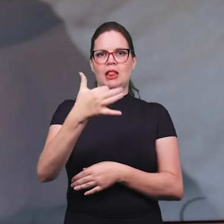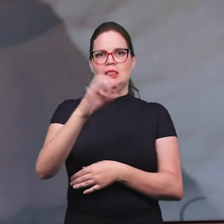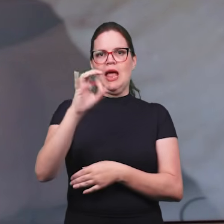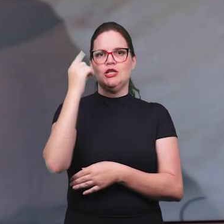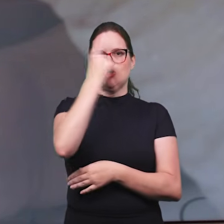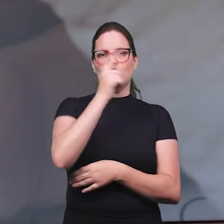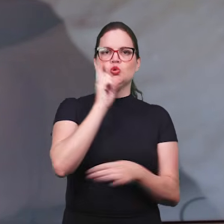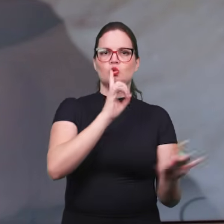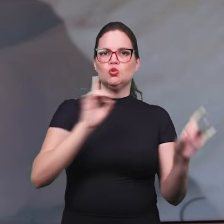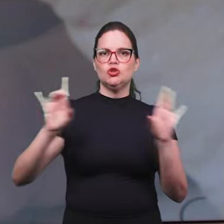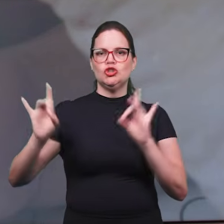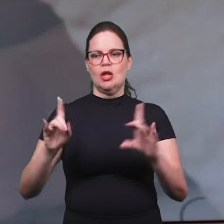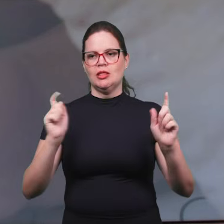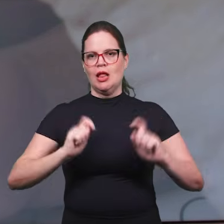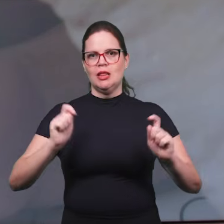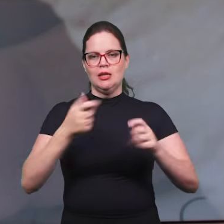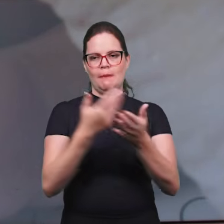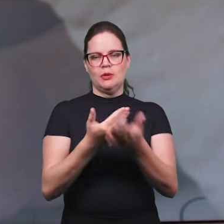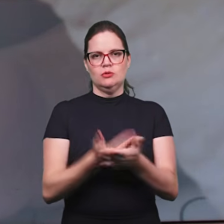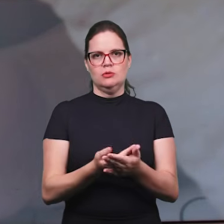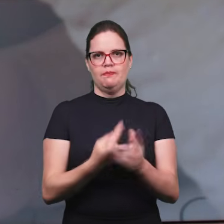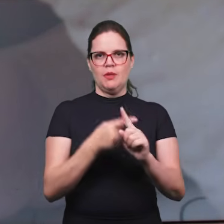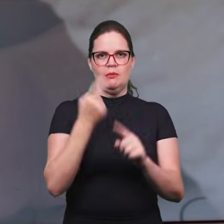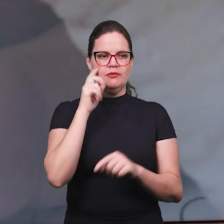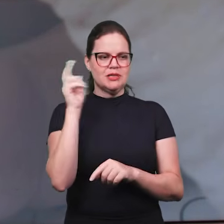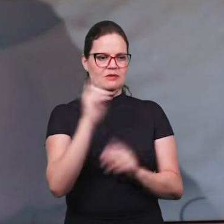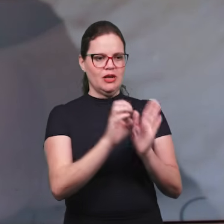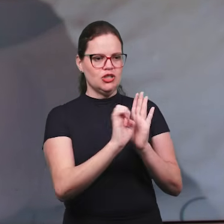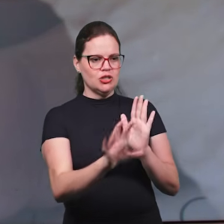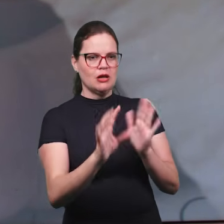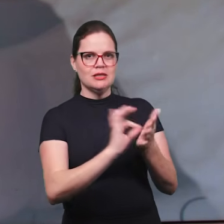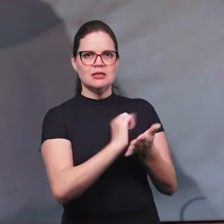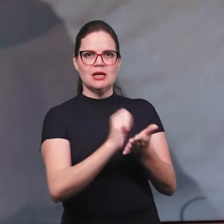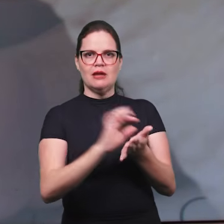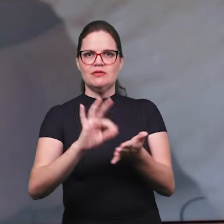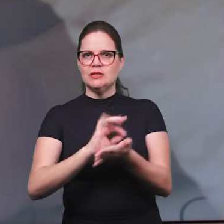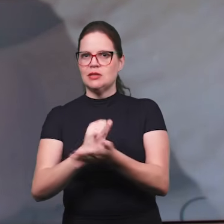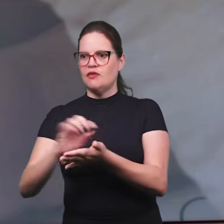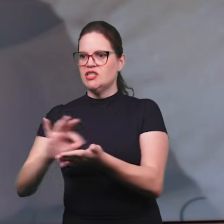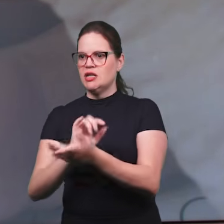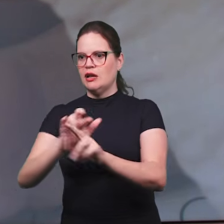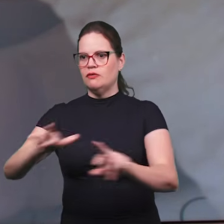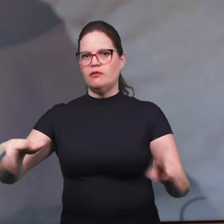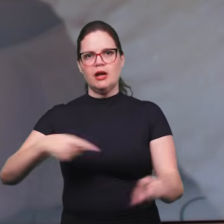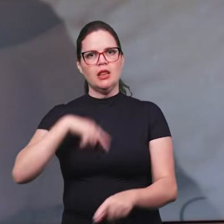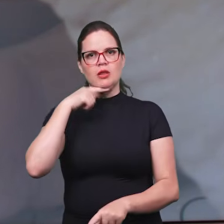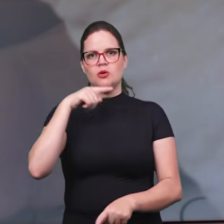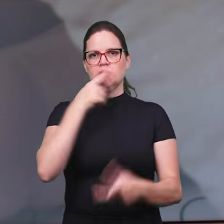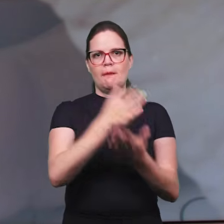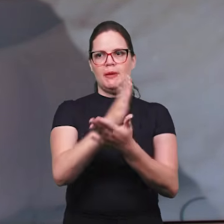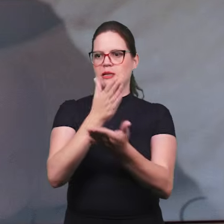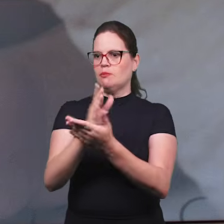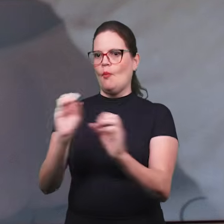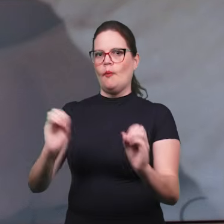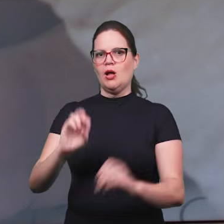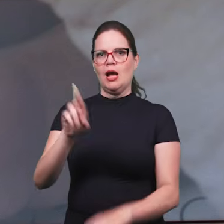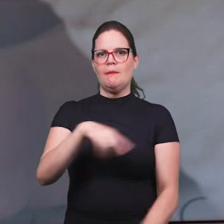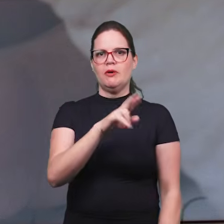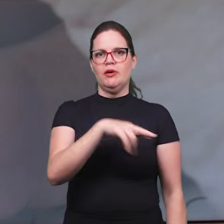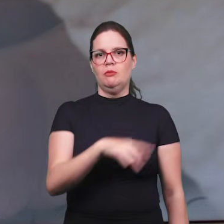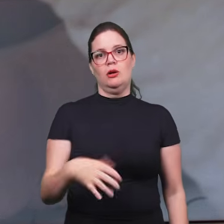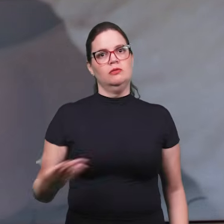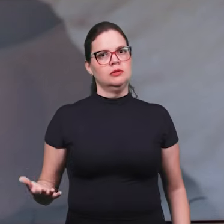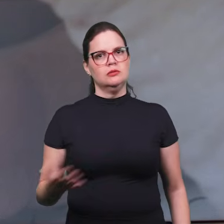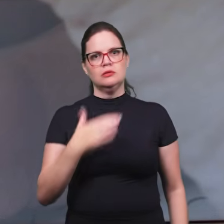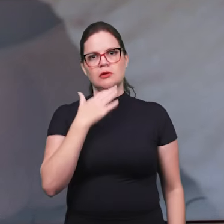semanas, 10 horas por dia, mas aí você vem o edital e você não consegue aprovação. É muito melhor que você estude uma